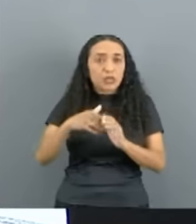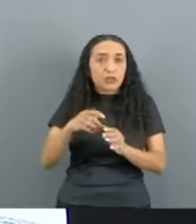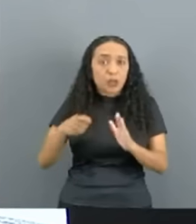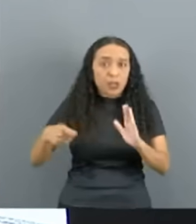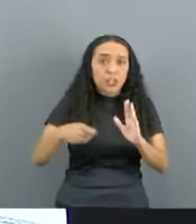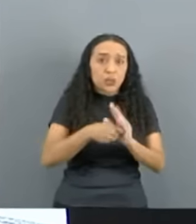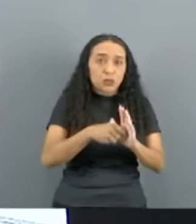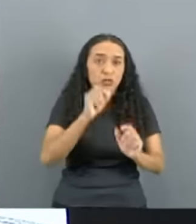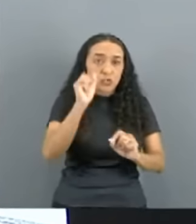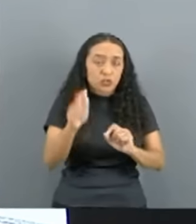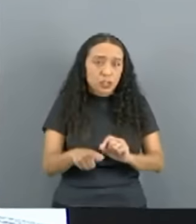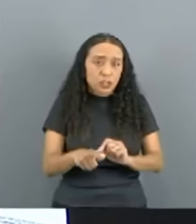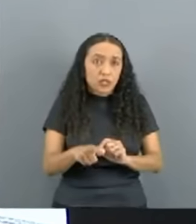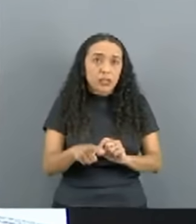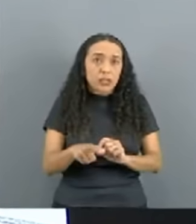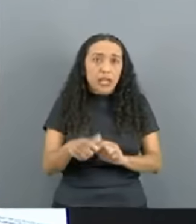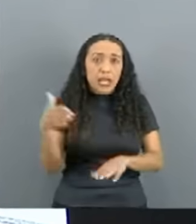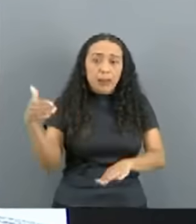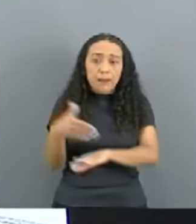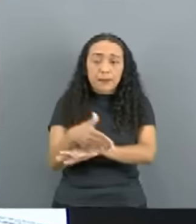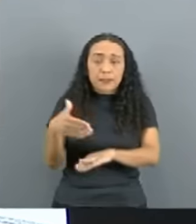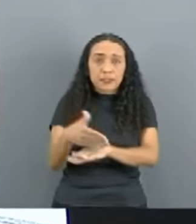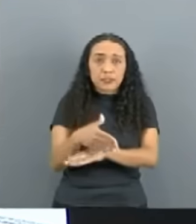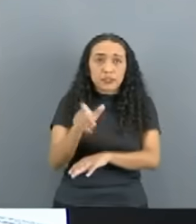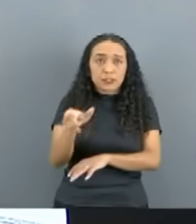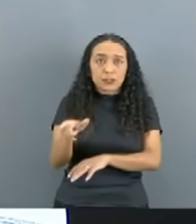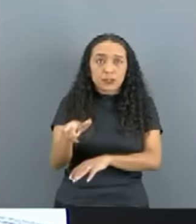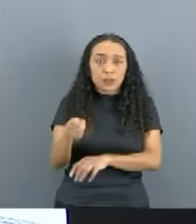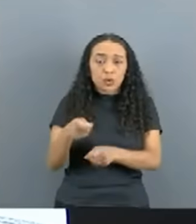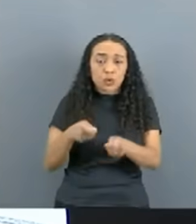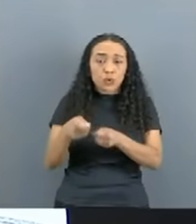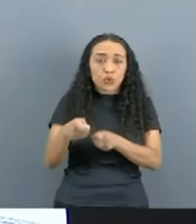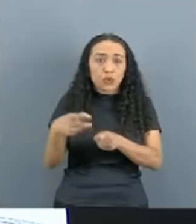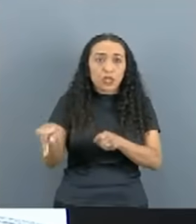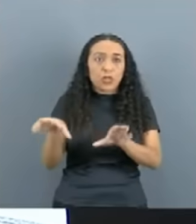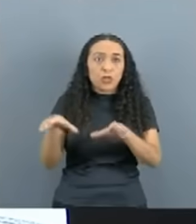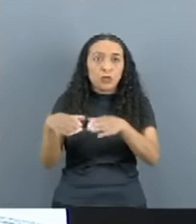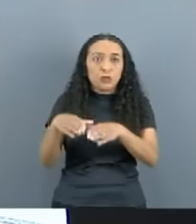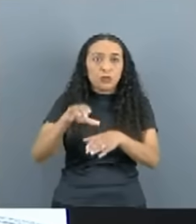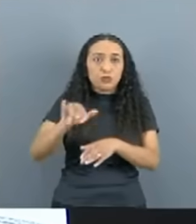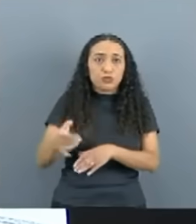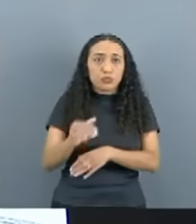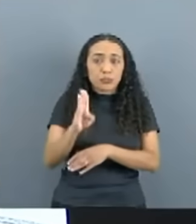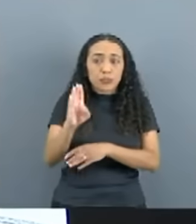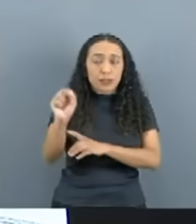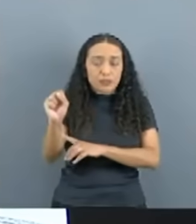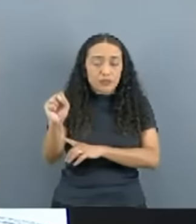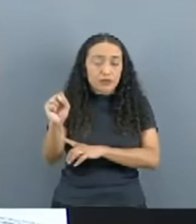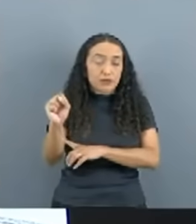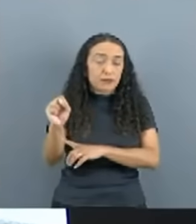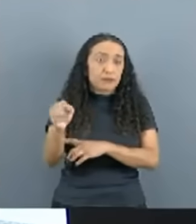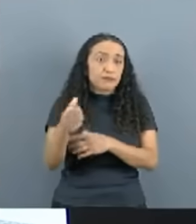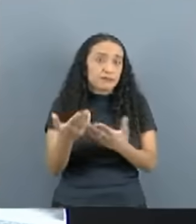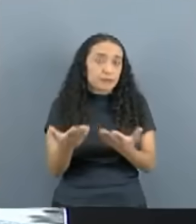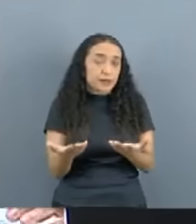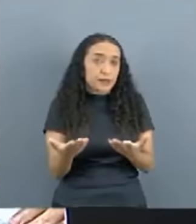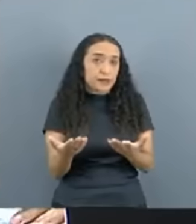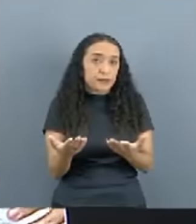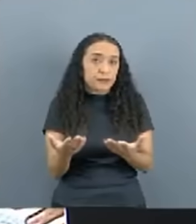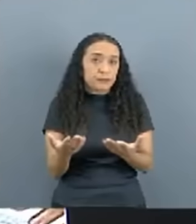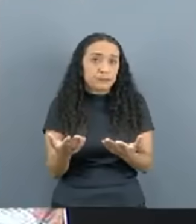denúncia de que a participação, quem controla é o grupo JBS. Então,